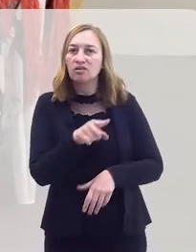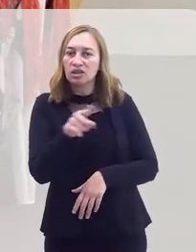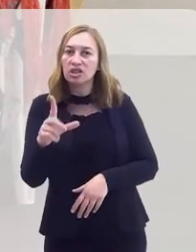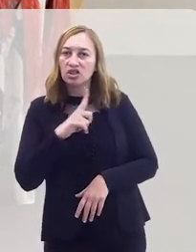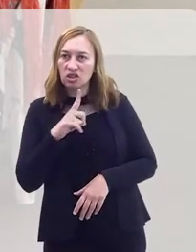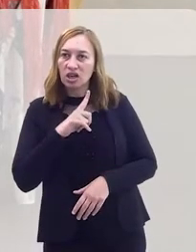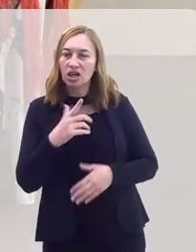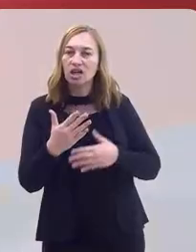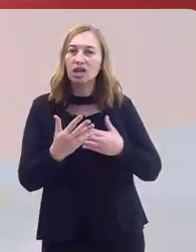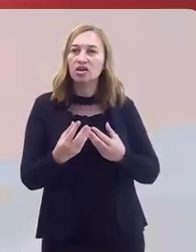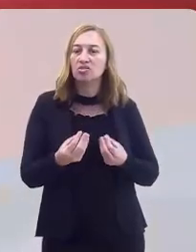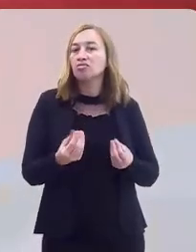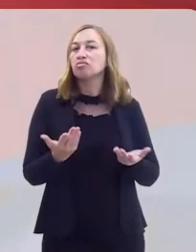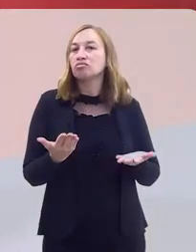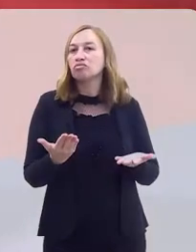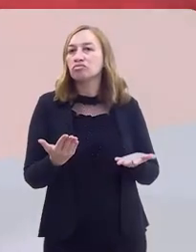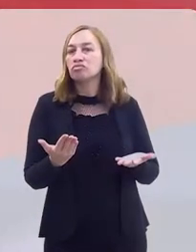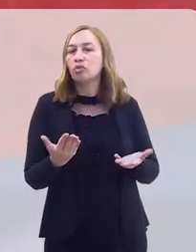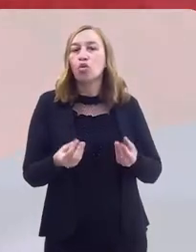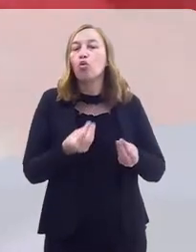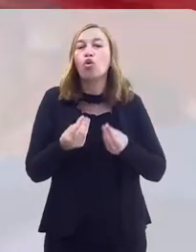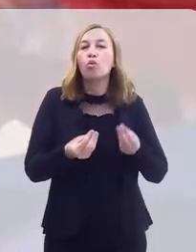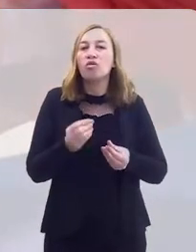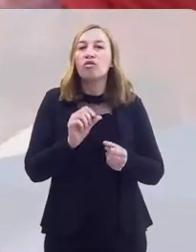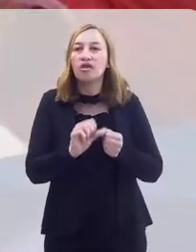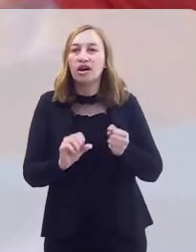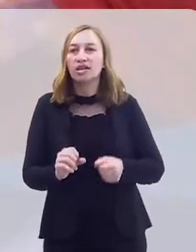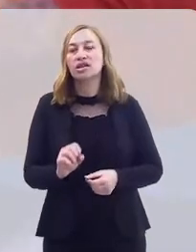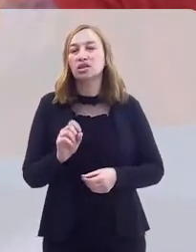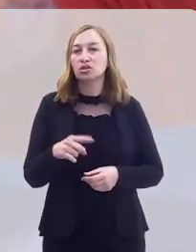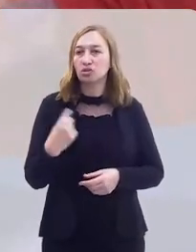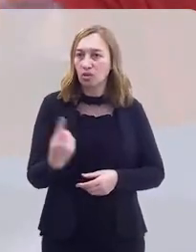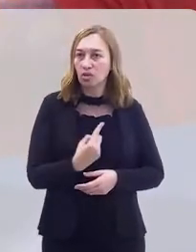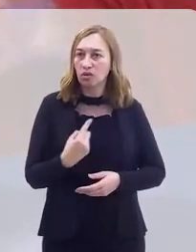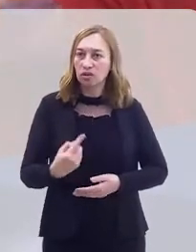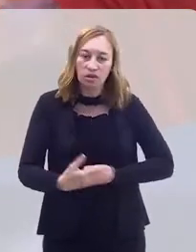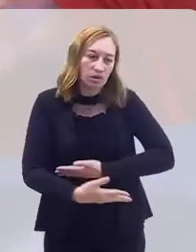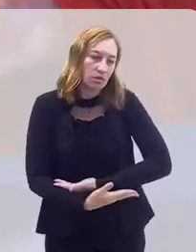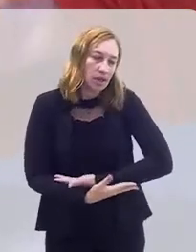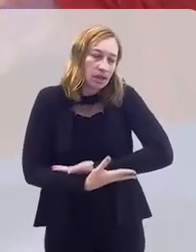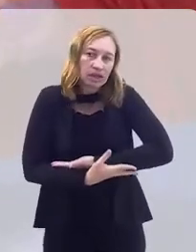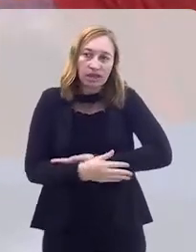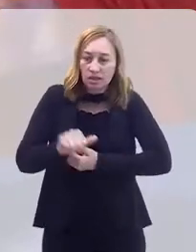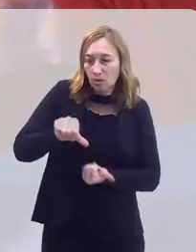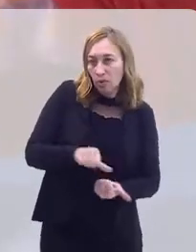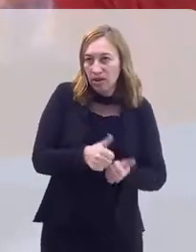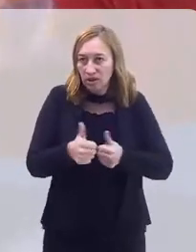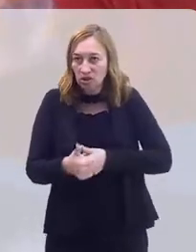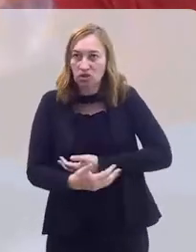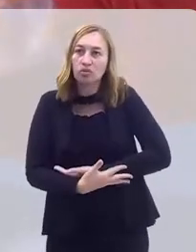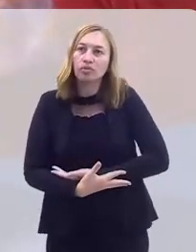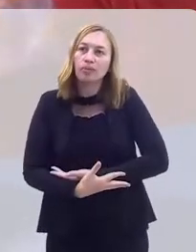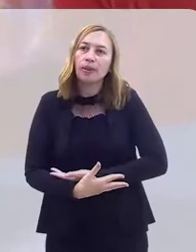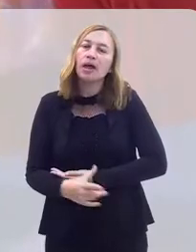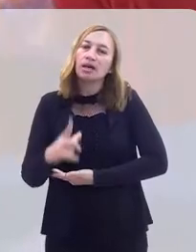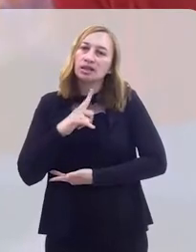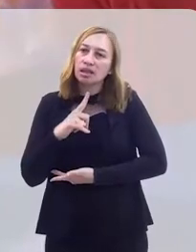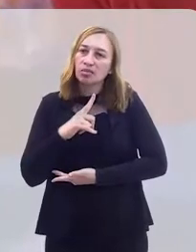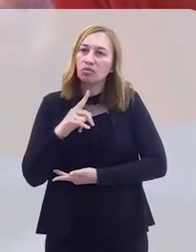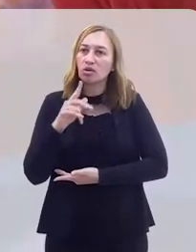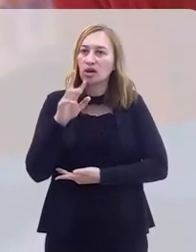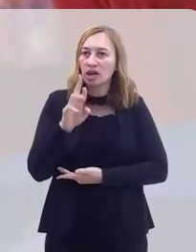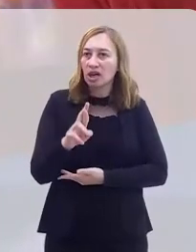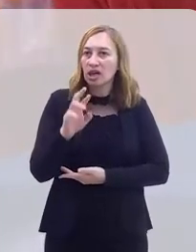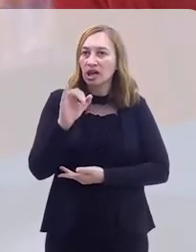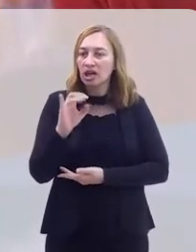nosso próprio ritual. Bom, primeiramente, nós temos, pegamos a criança para o batismo, né? Nós